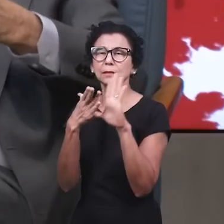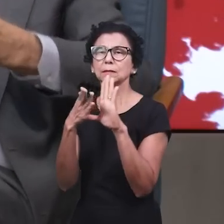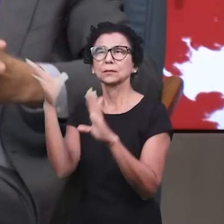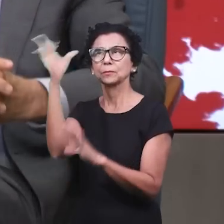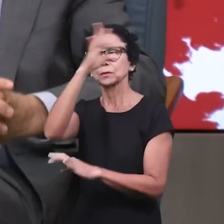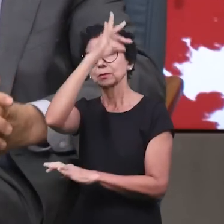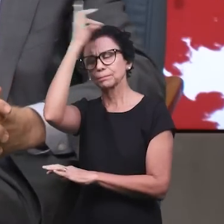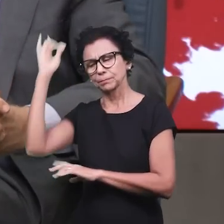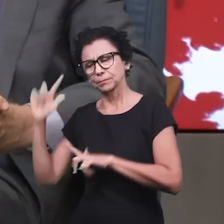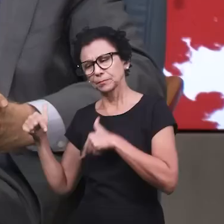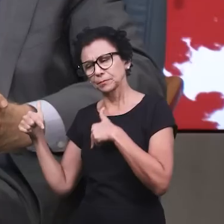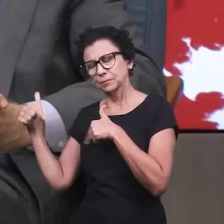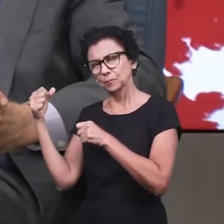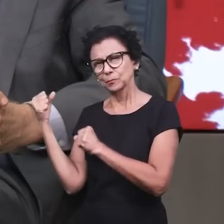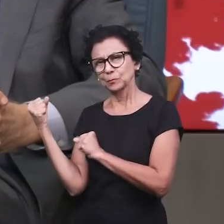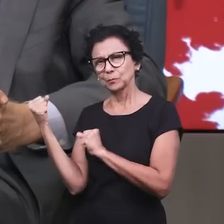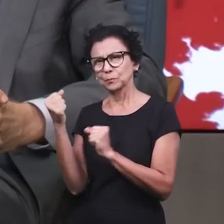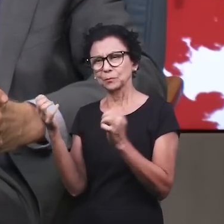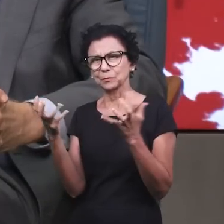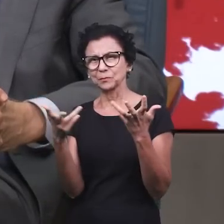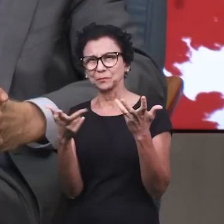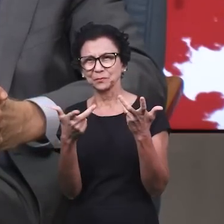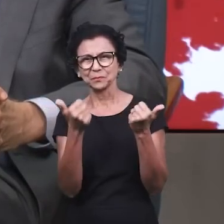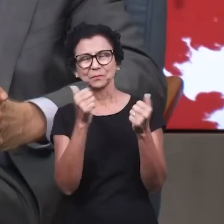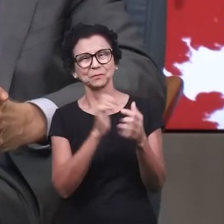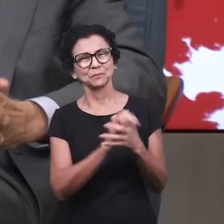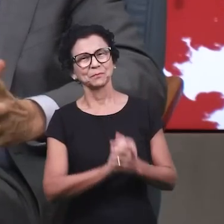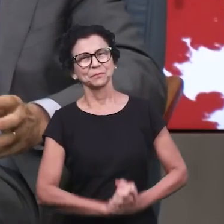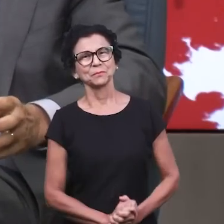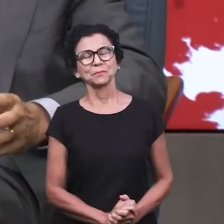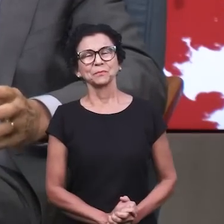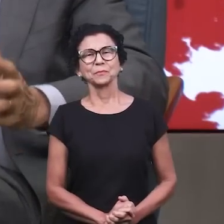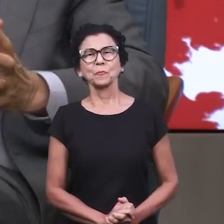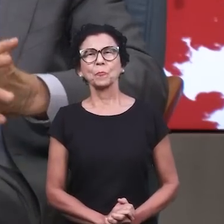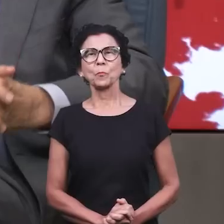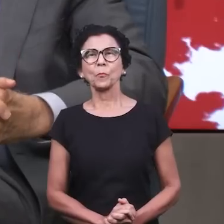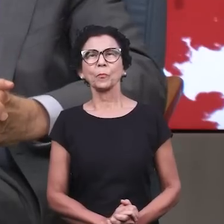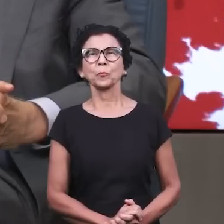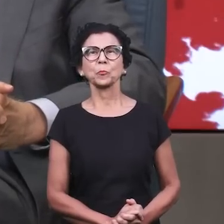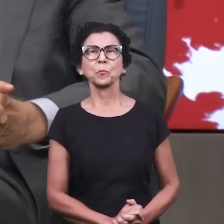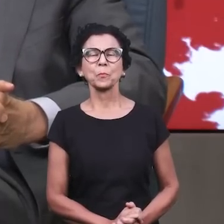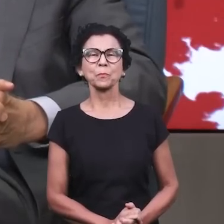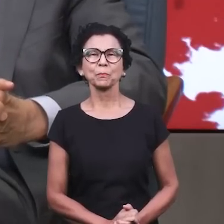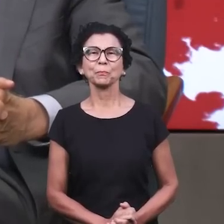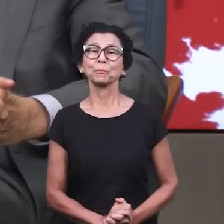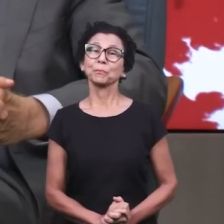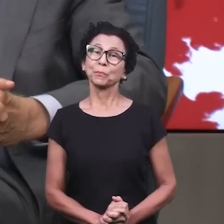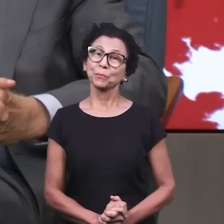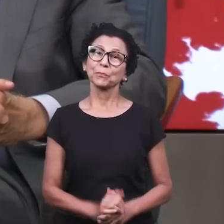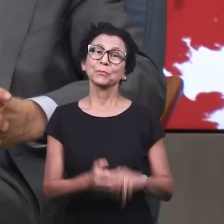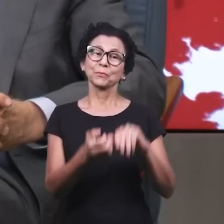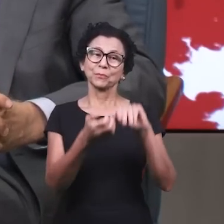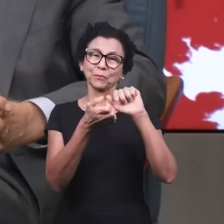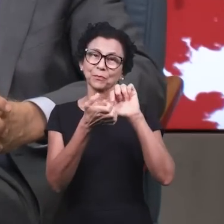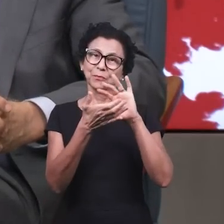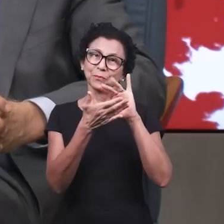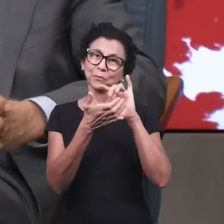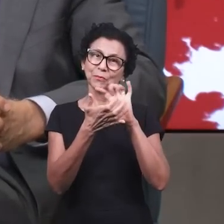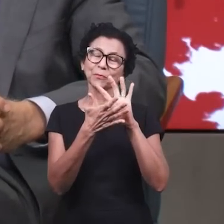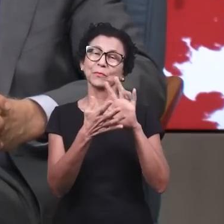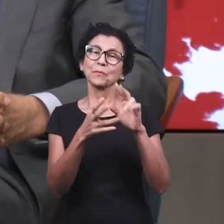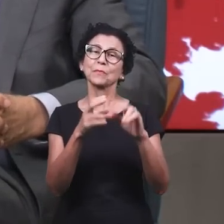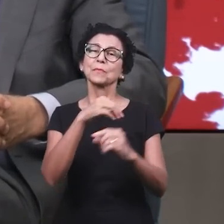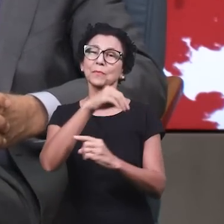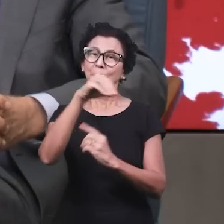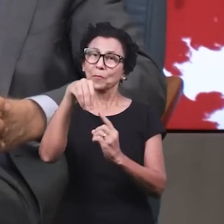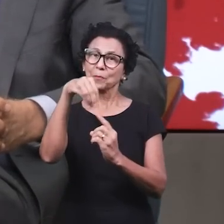Espírito Santo opera de maneira gloriosa e maravilhosa. Então, meu irmão, o louvor é